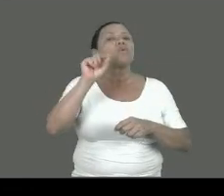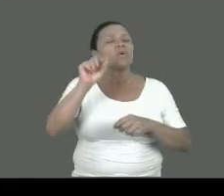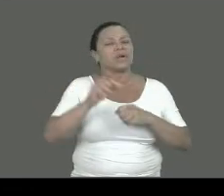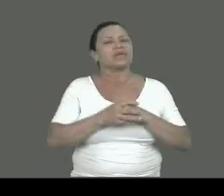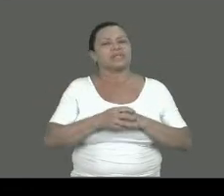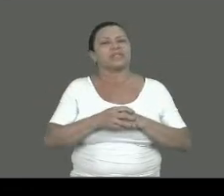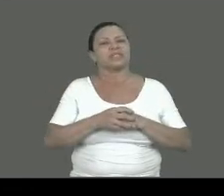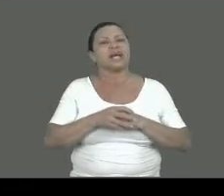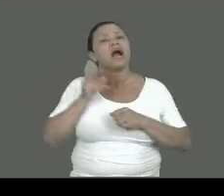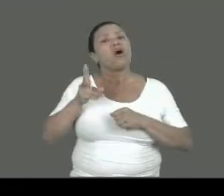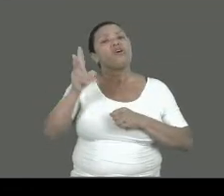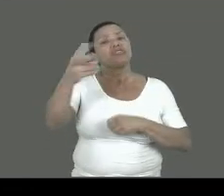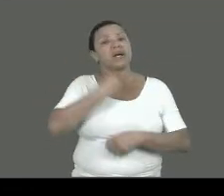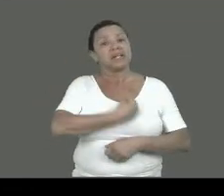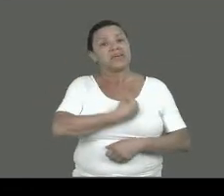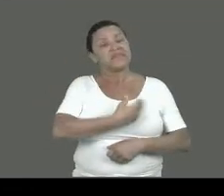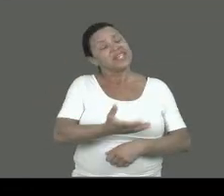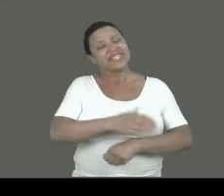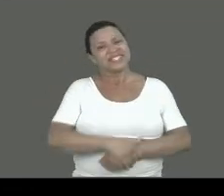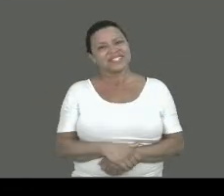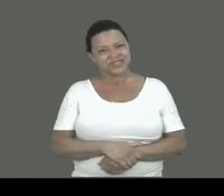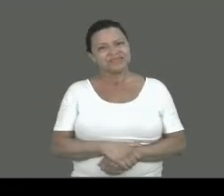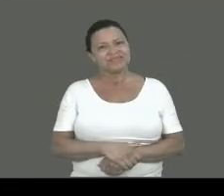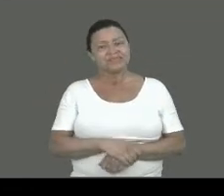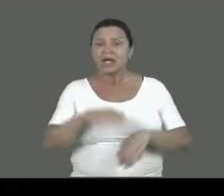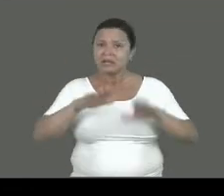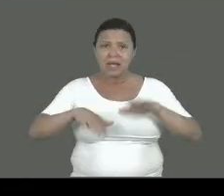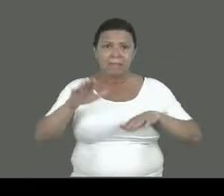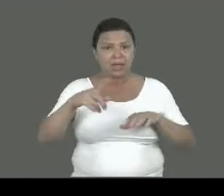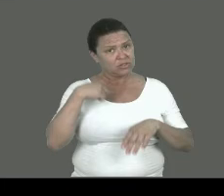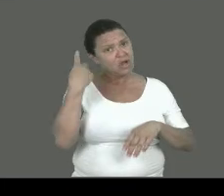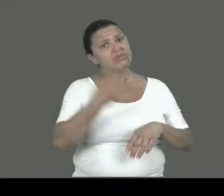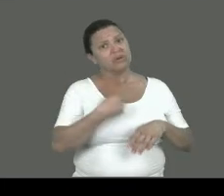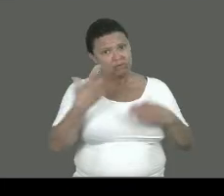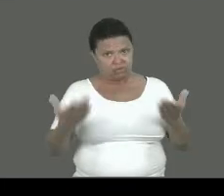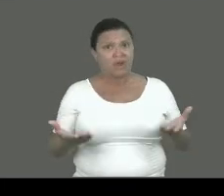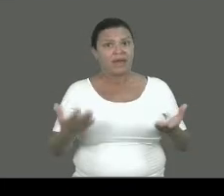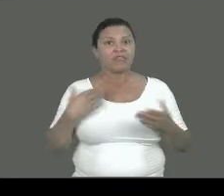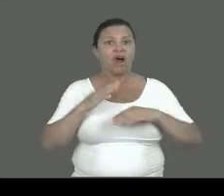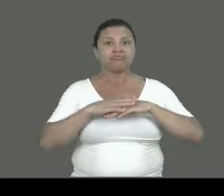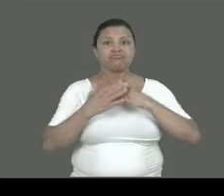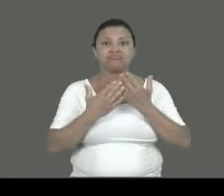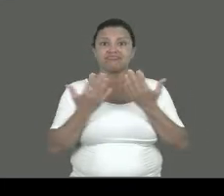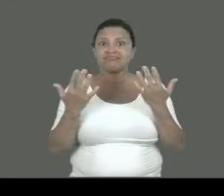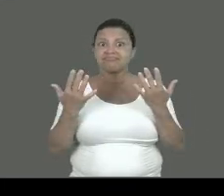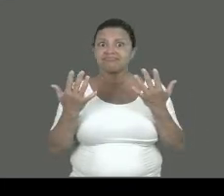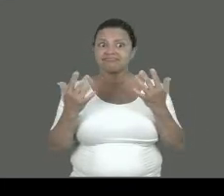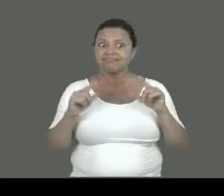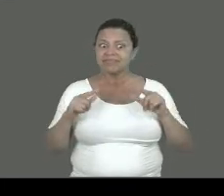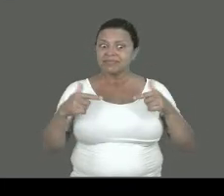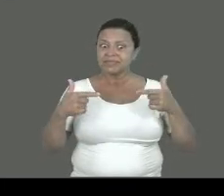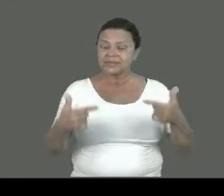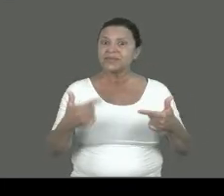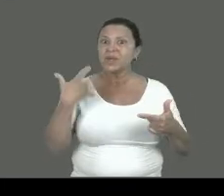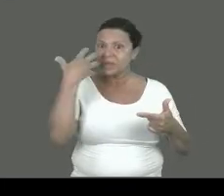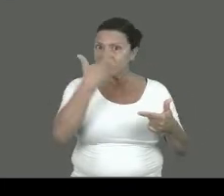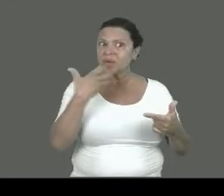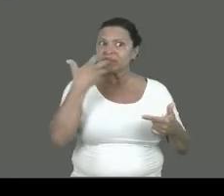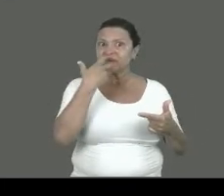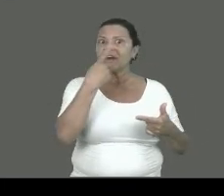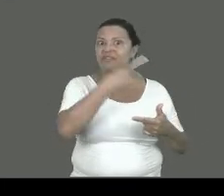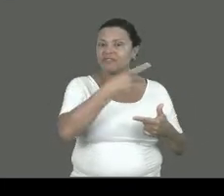a continuidade da vida. Então só depende de nós. Está em nossas mãos, como diz a música,